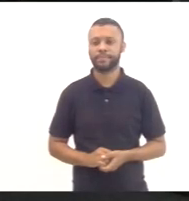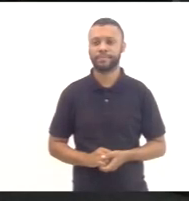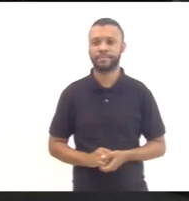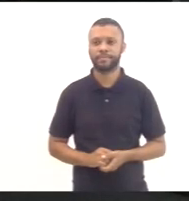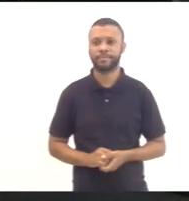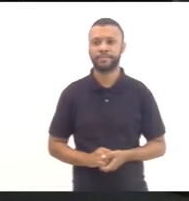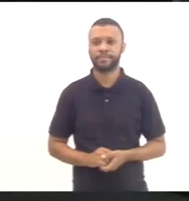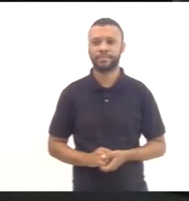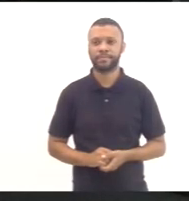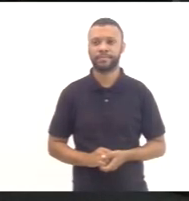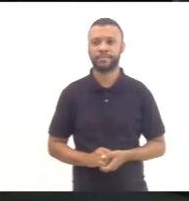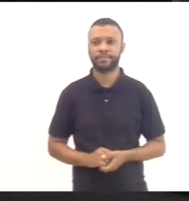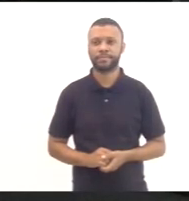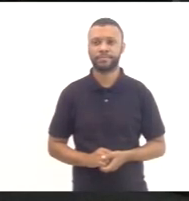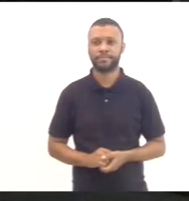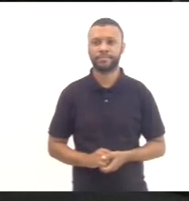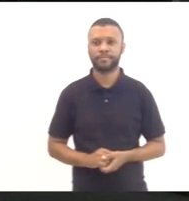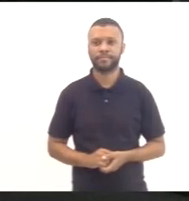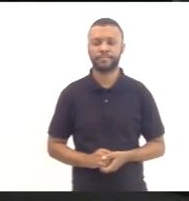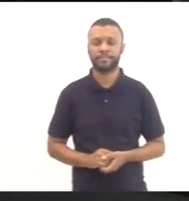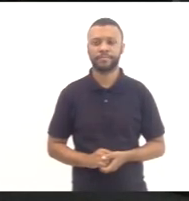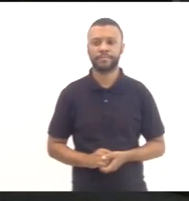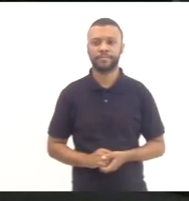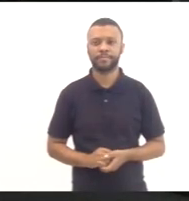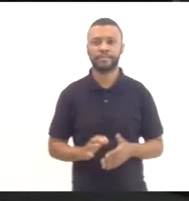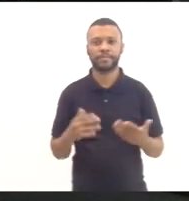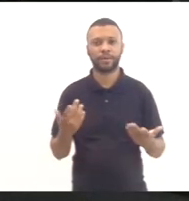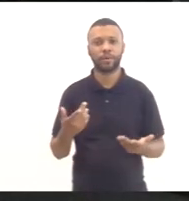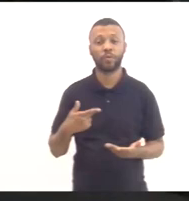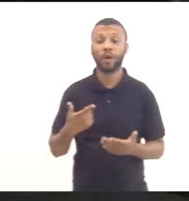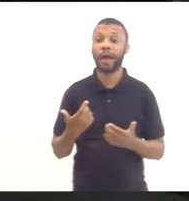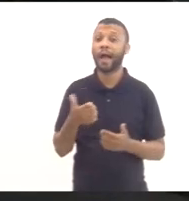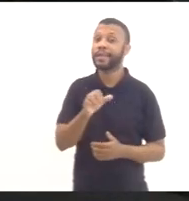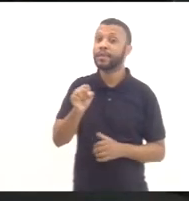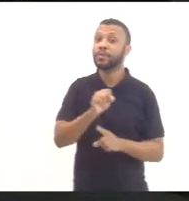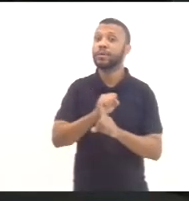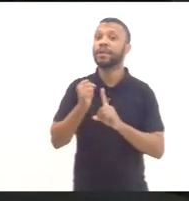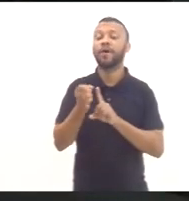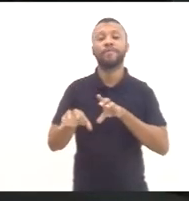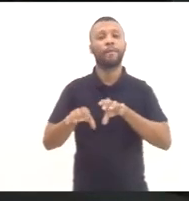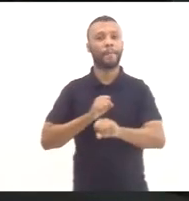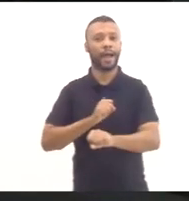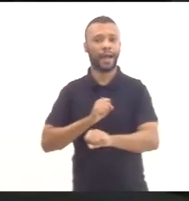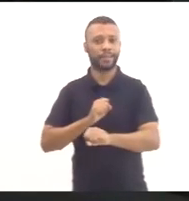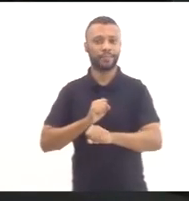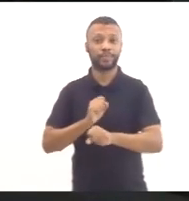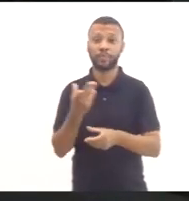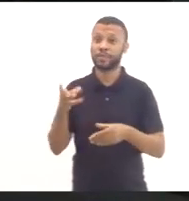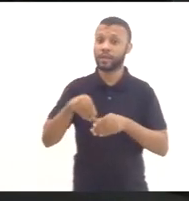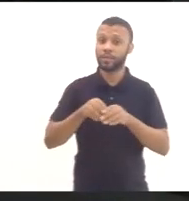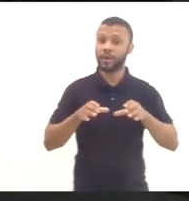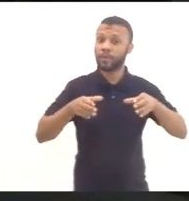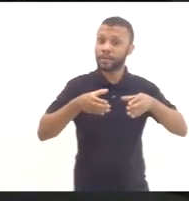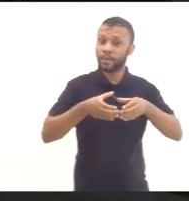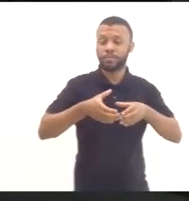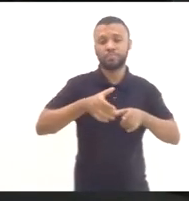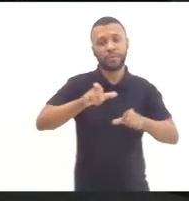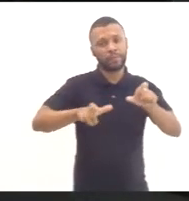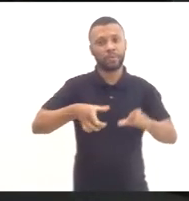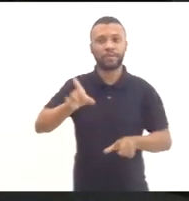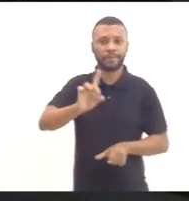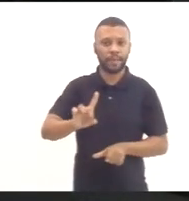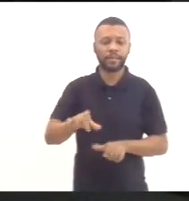Olá eu sou assistente social de Formação estou na comissão da pessoa com deficiência